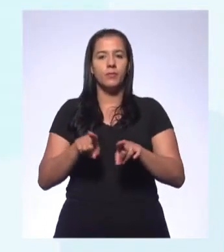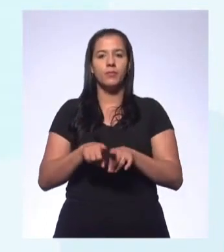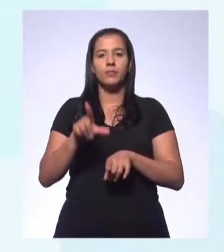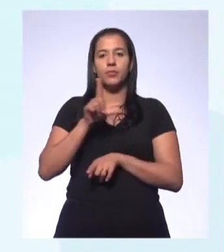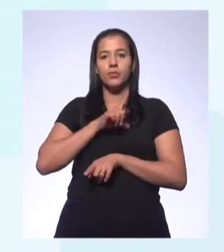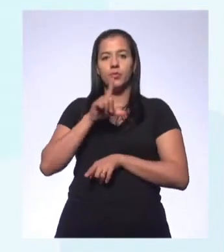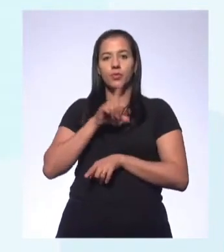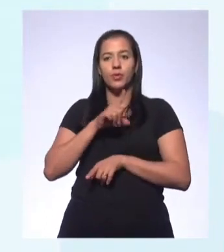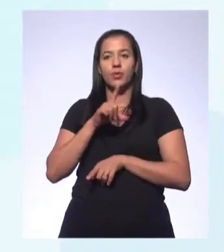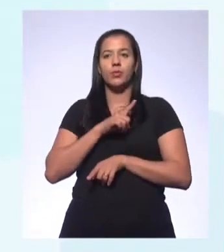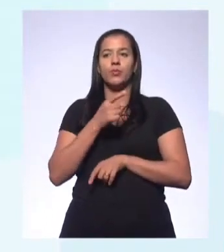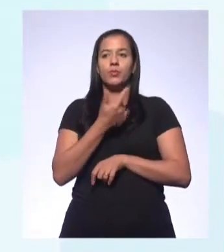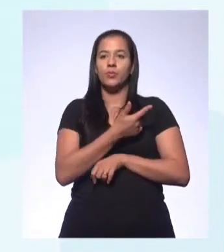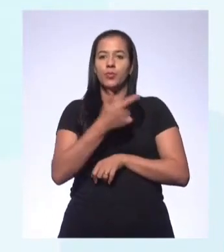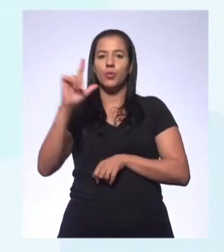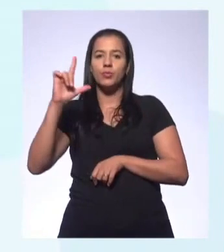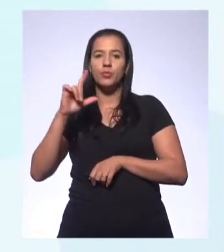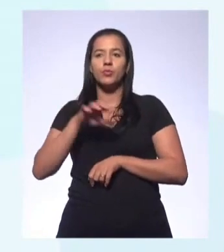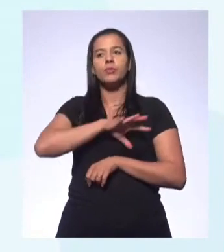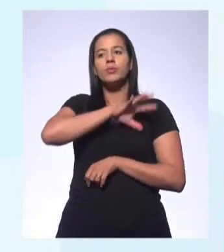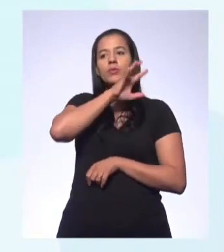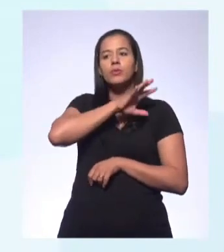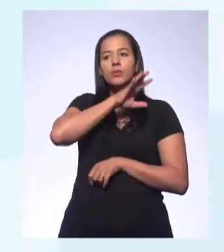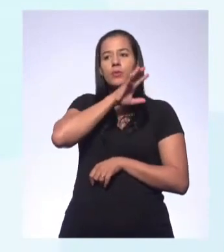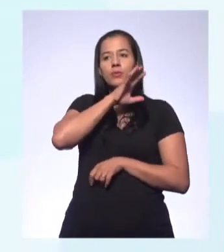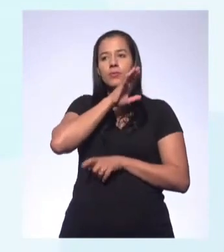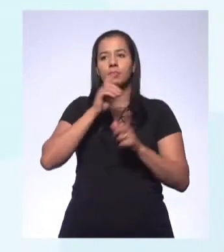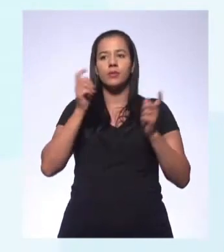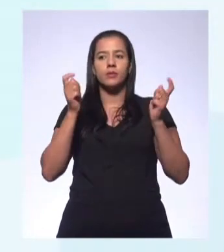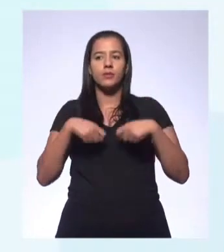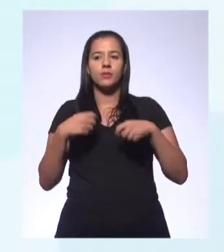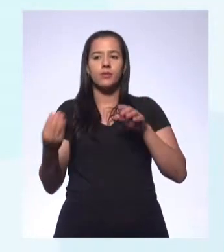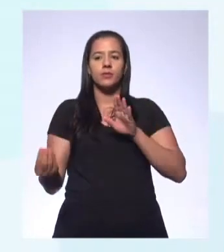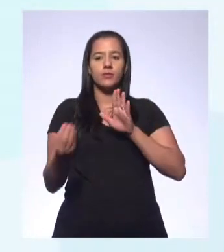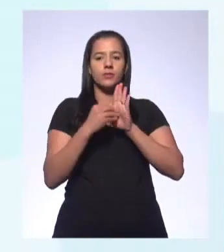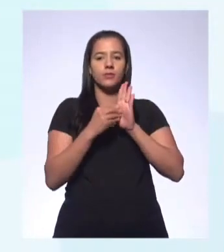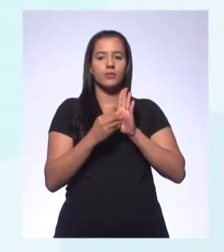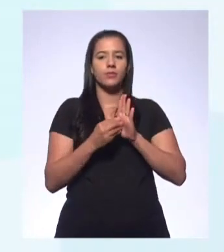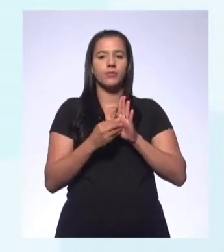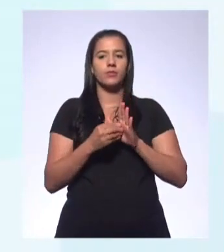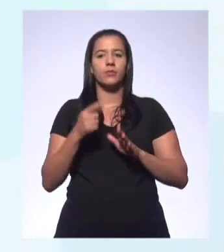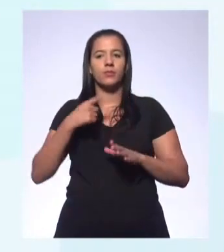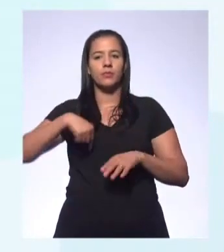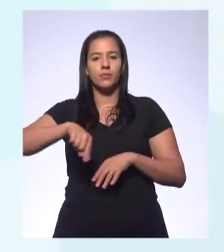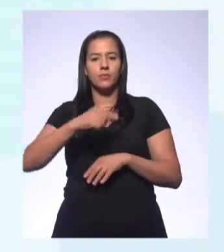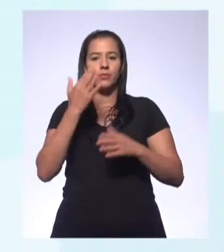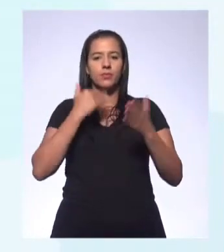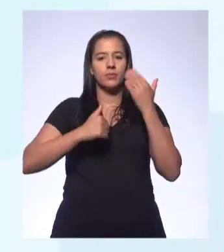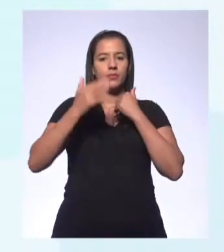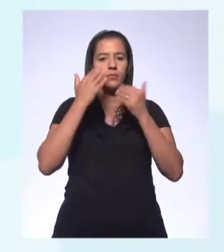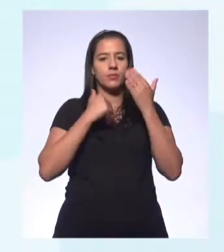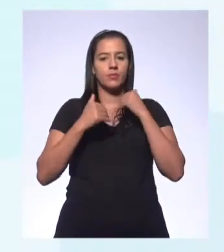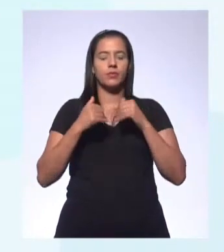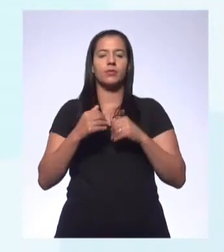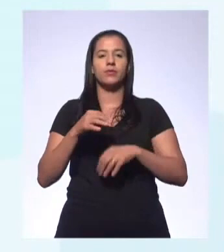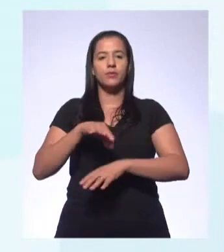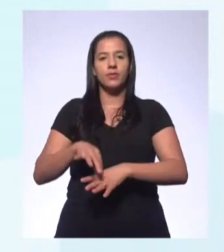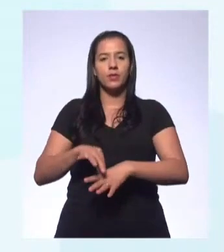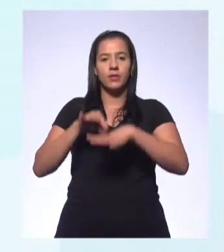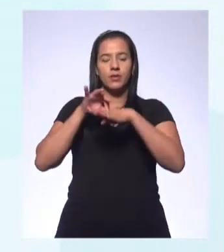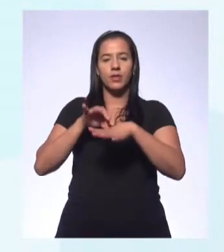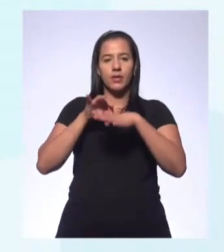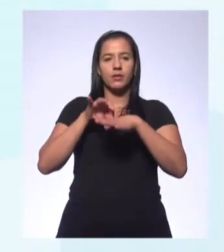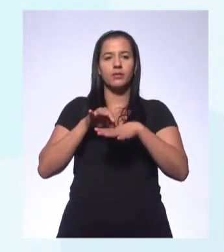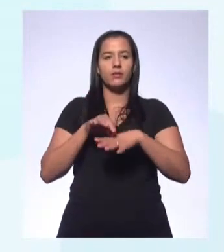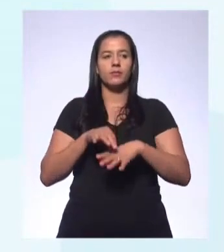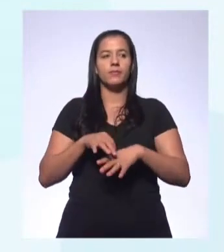que? Os animais, né, como coloca aqui, quando nós nos alimentamos de carne, as proteínas, elas são formadas